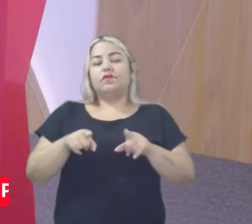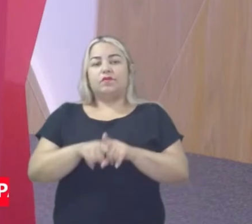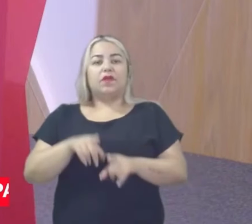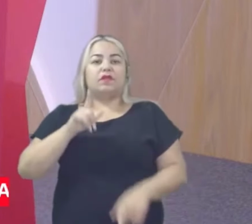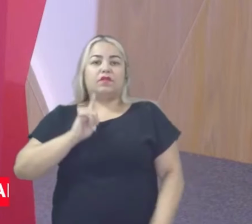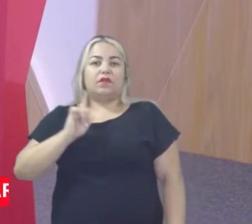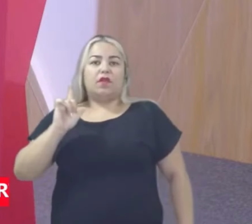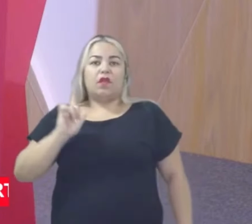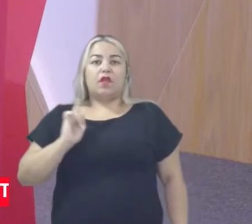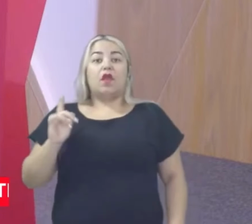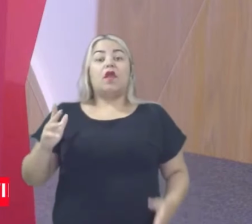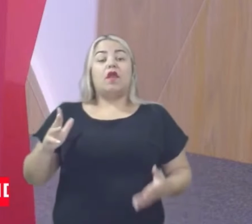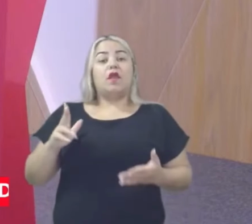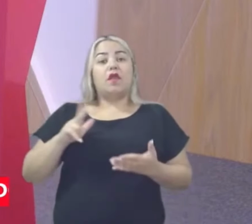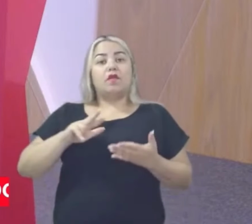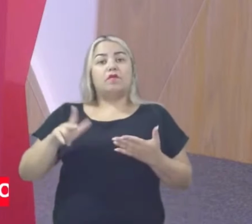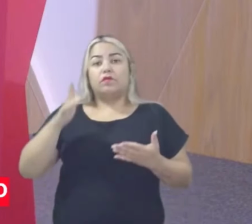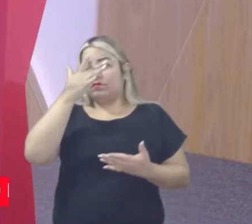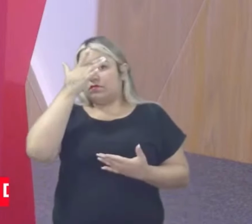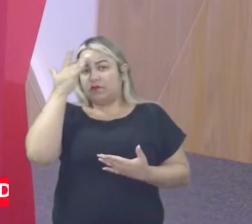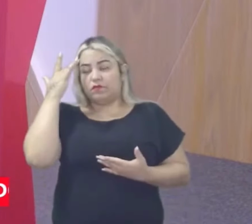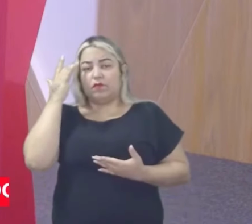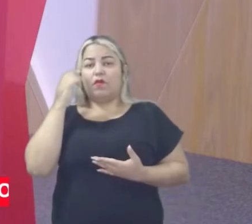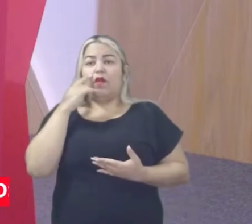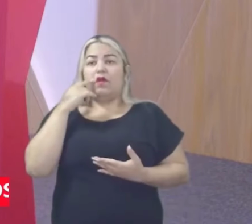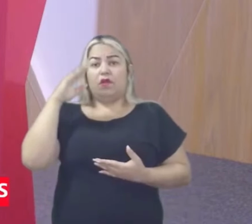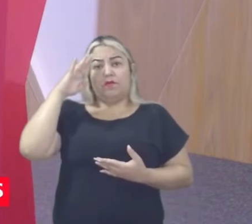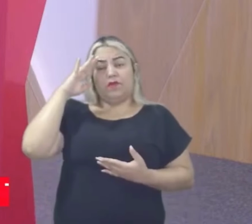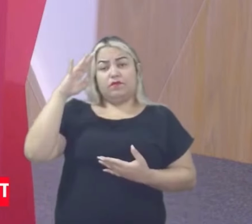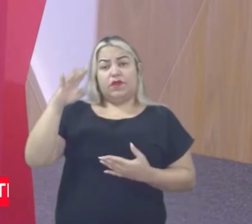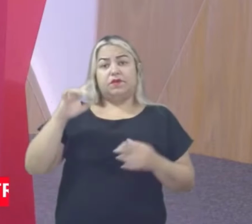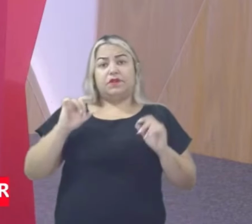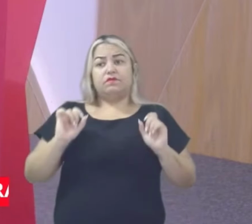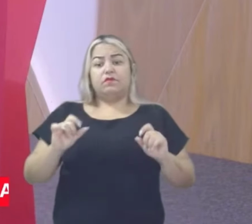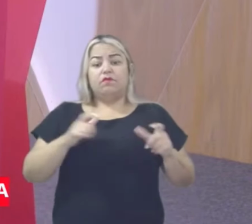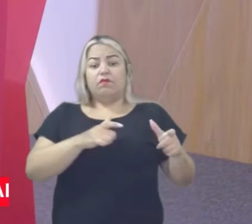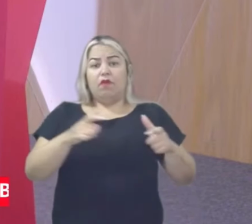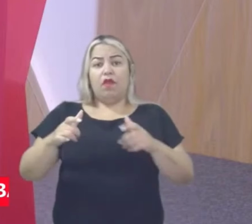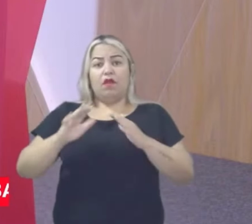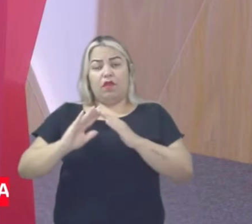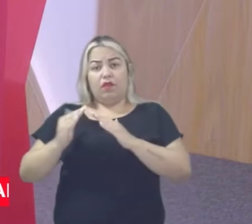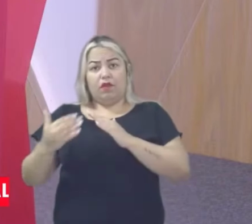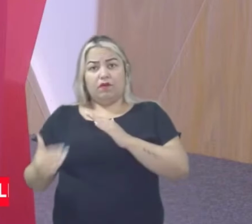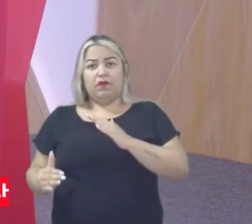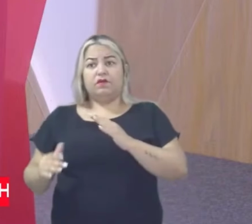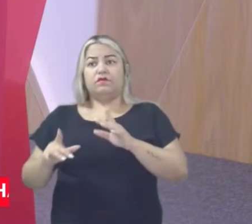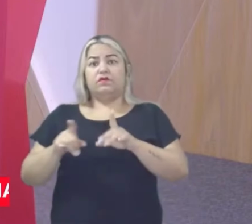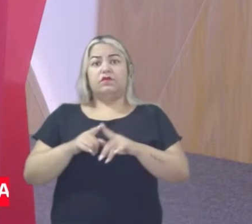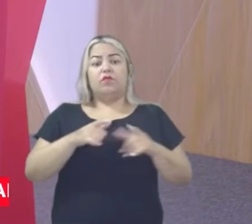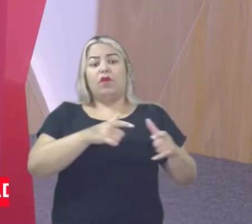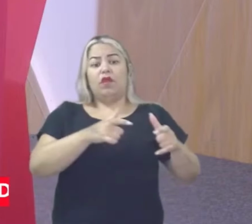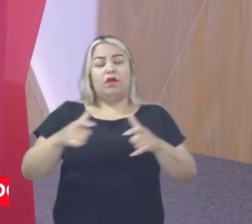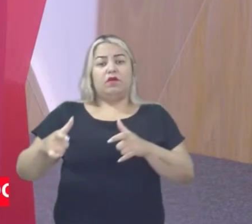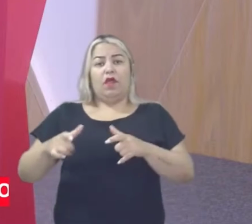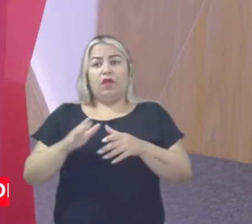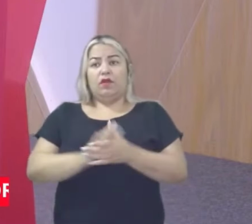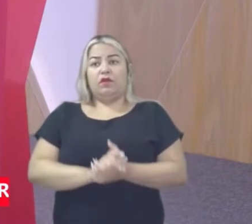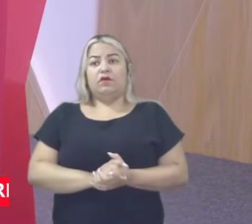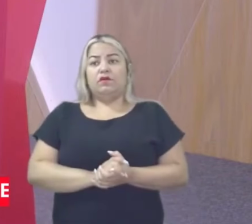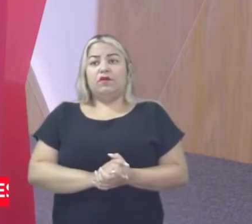ouve muitas pessoas, principalmente em lugares periféricos, né, em setores em